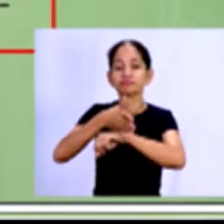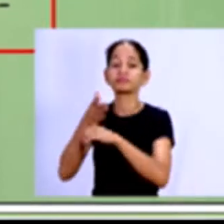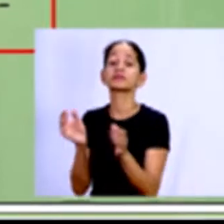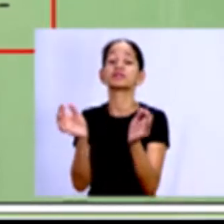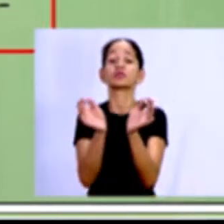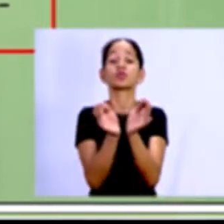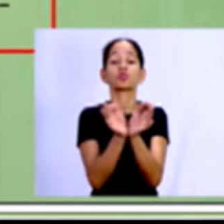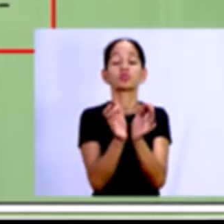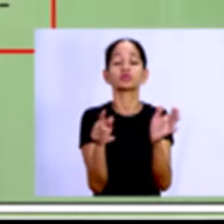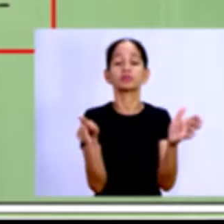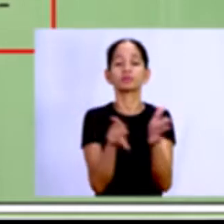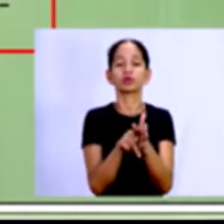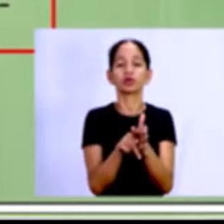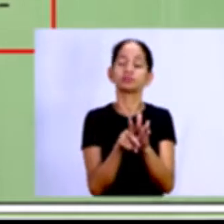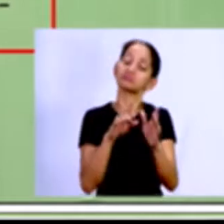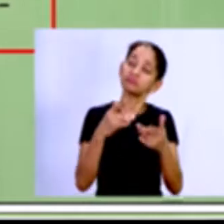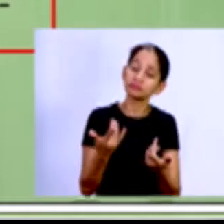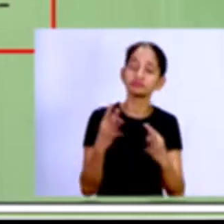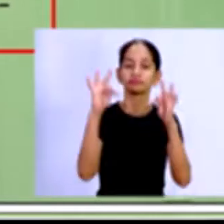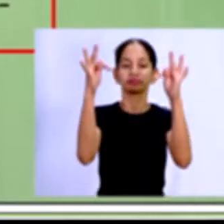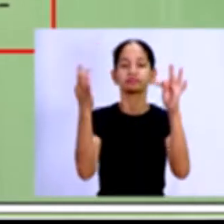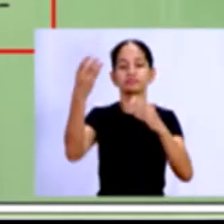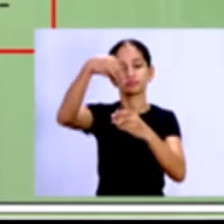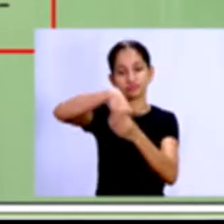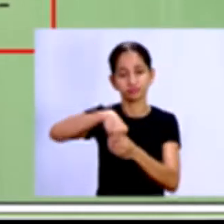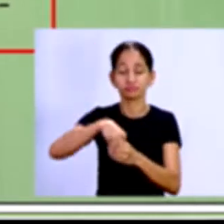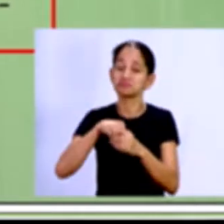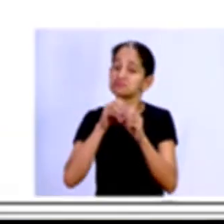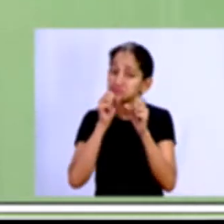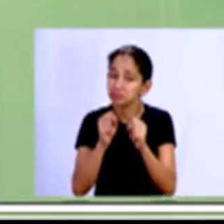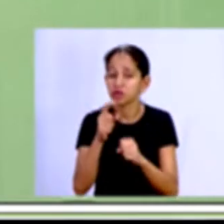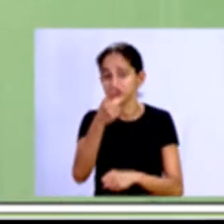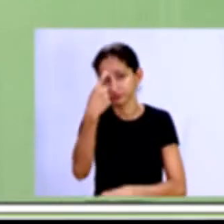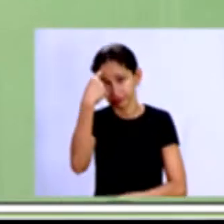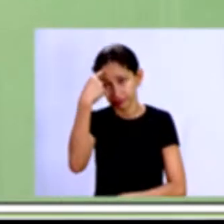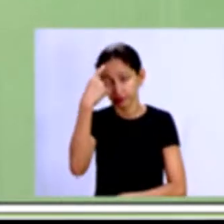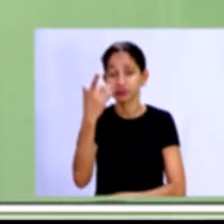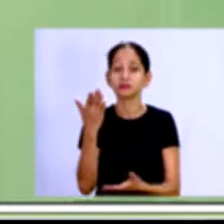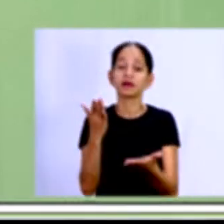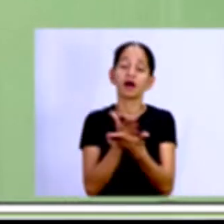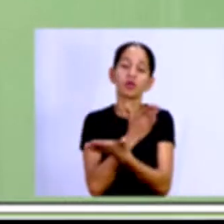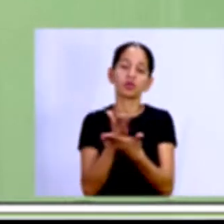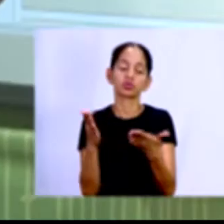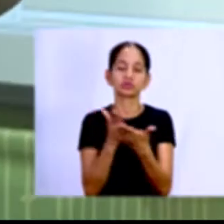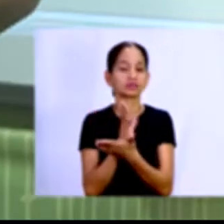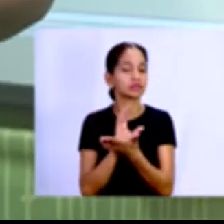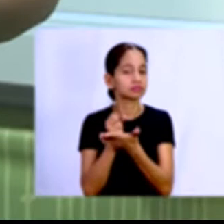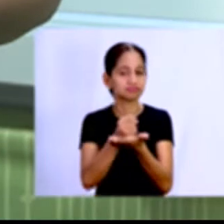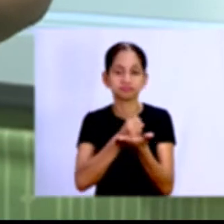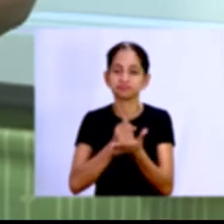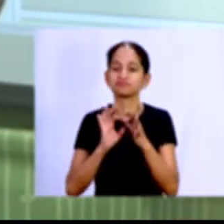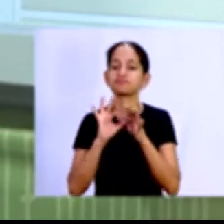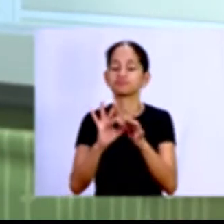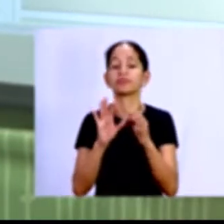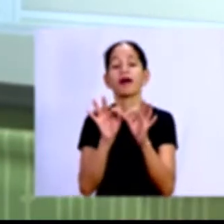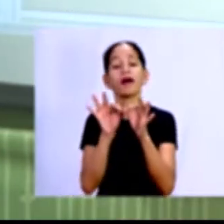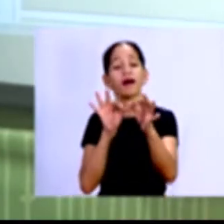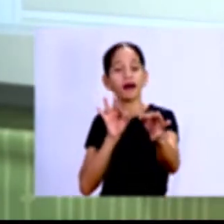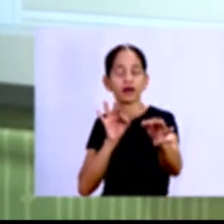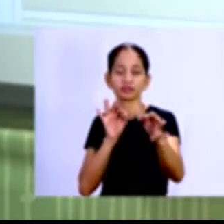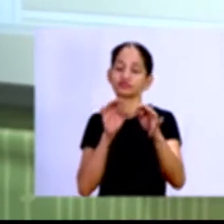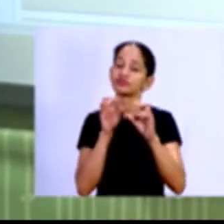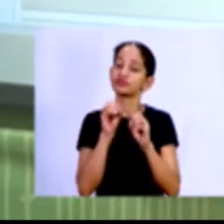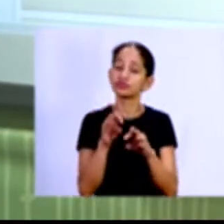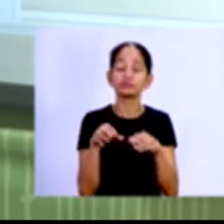comunidades virtuais de aprendizagem. Então, esses aqui são os princípios fundamentais da educação à distância.